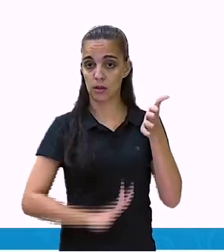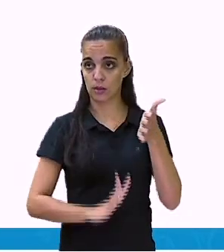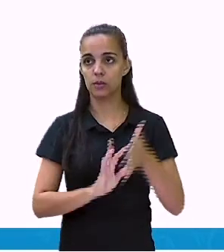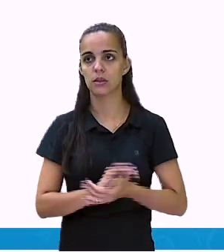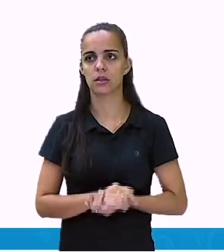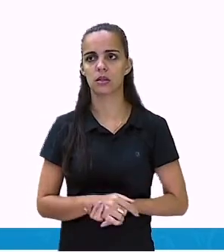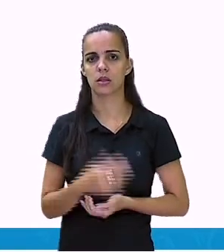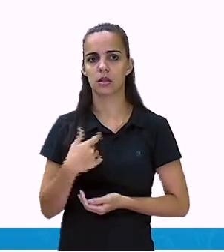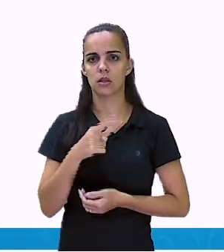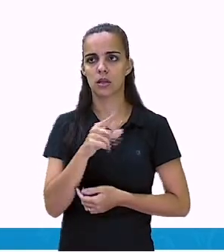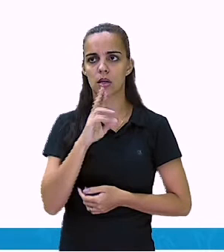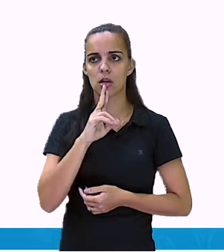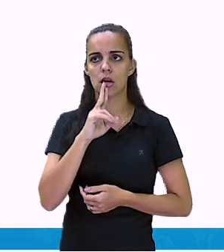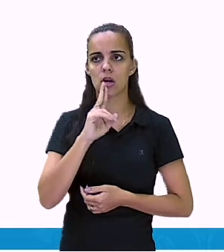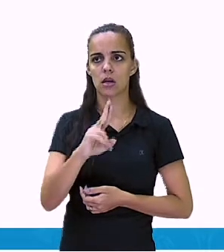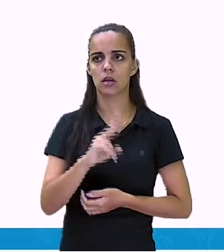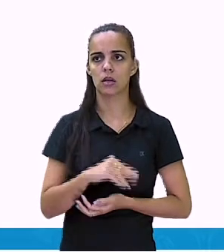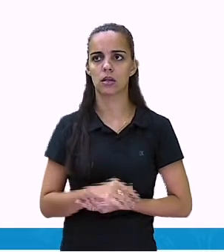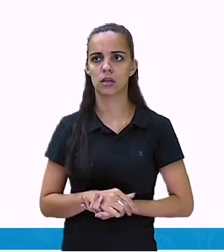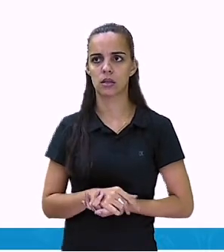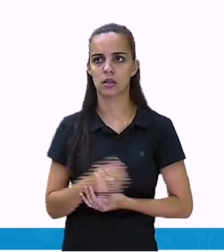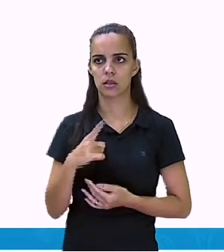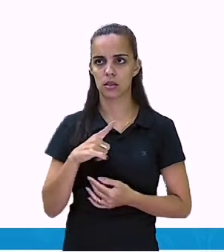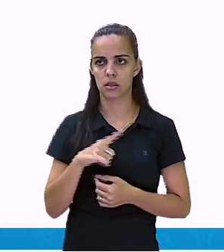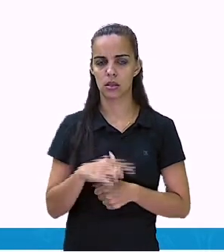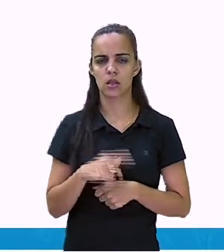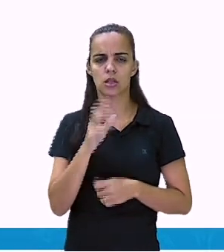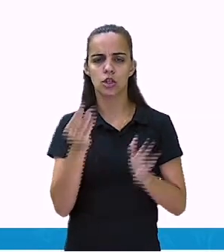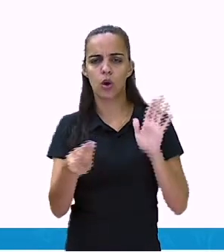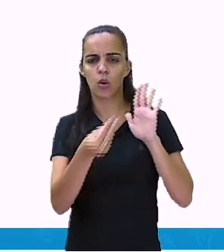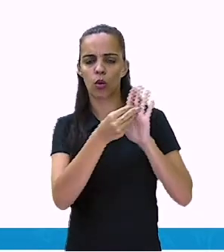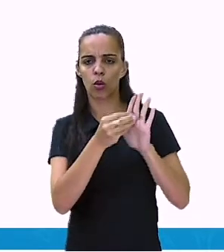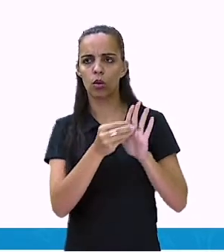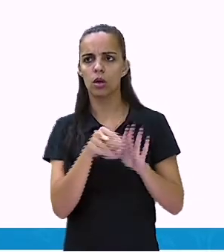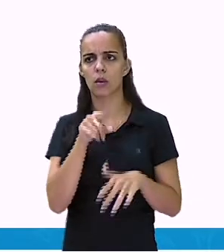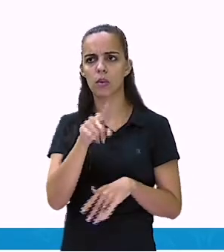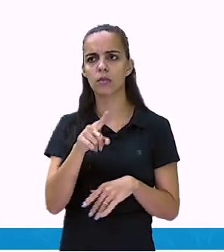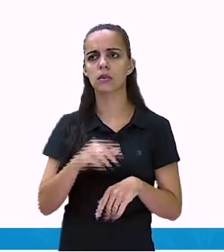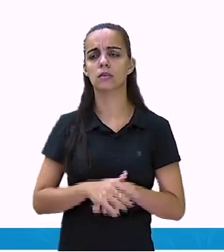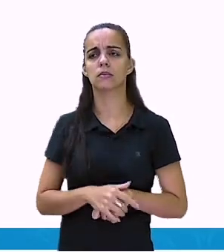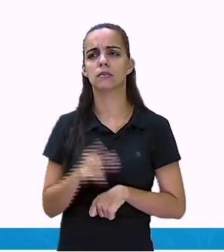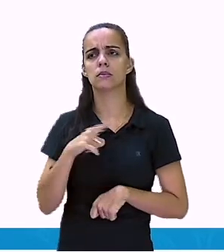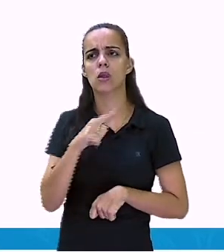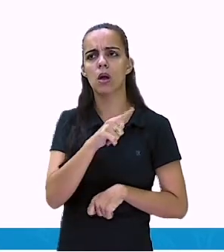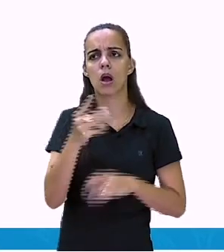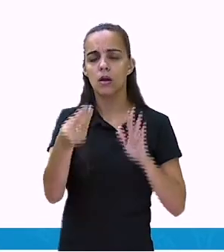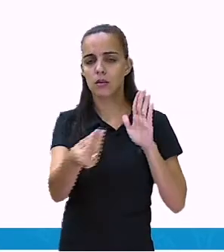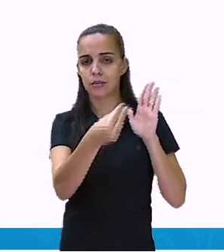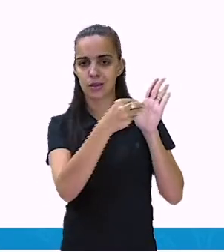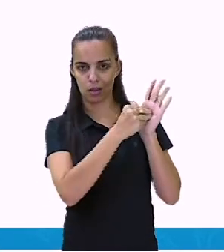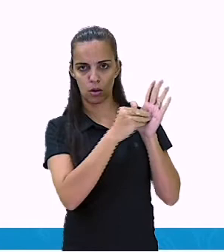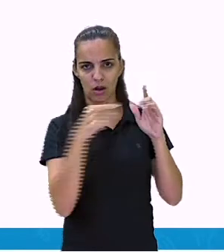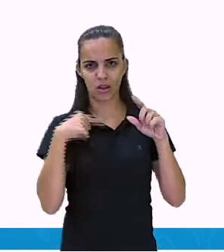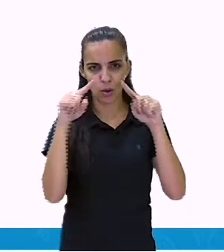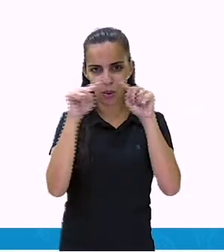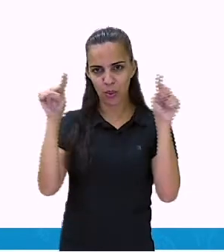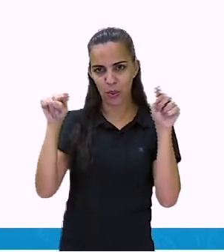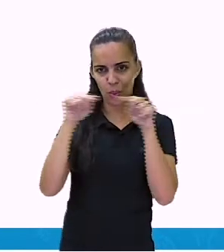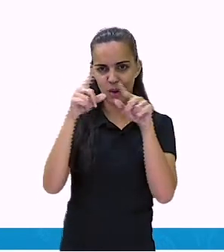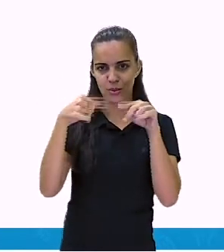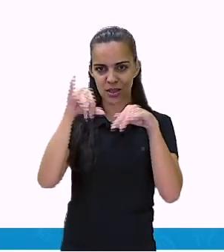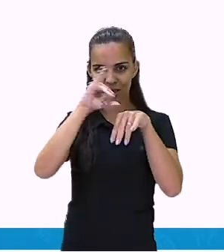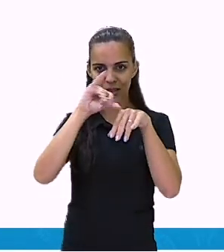Essas respostas que eu fui colocando para vocês, explicando, é o que vai ser colocado dentro desse quadro